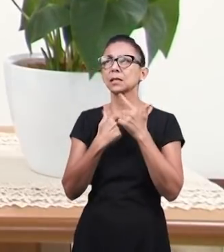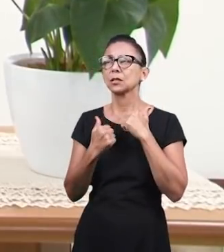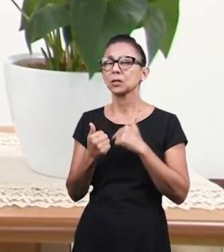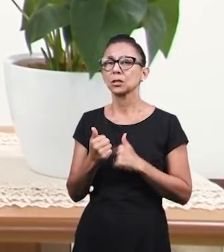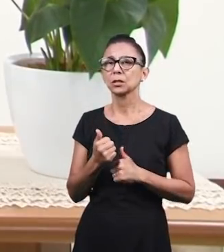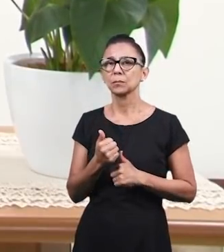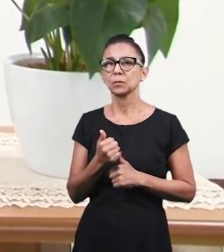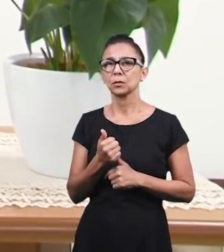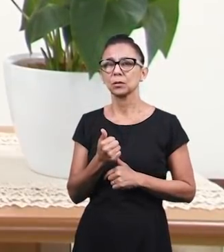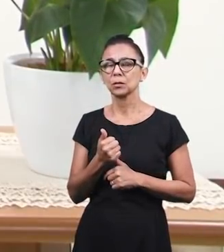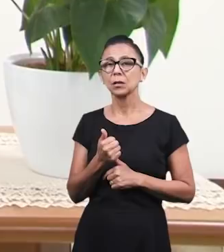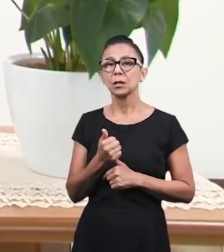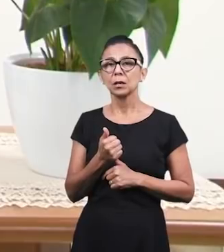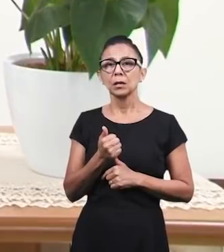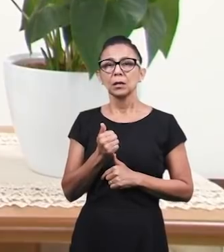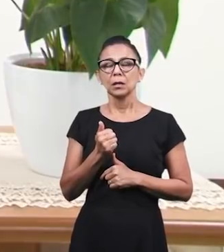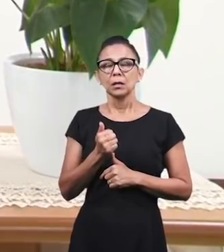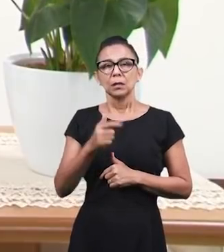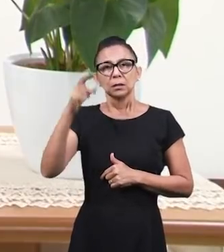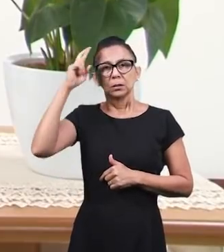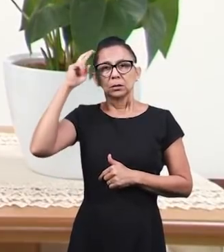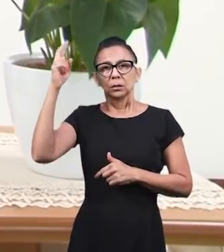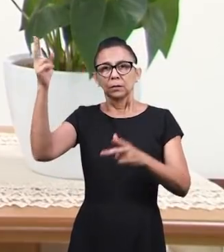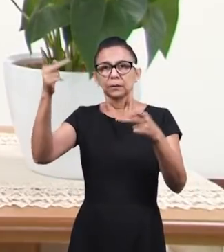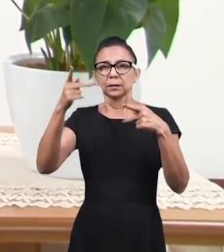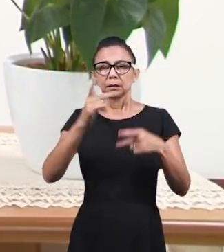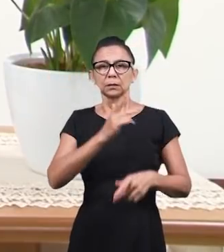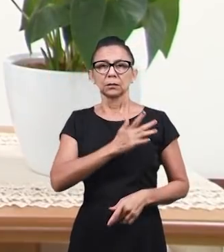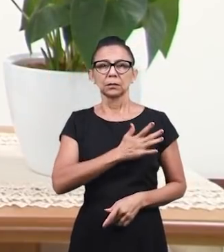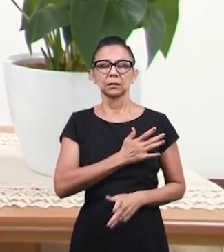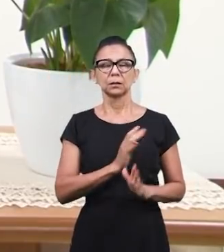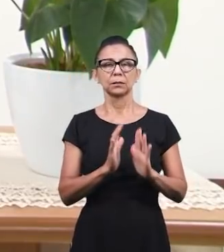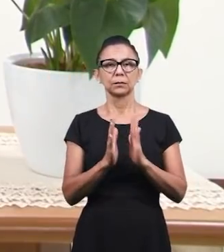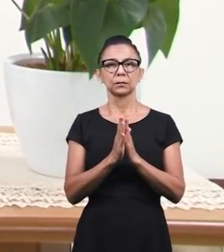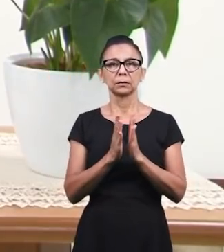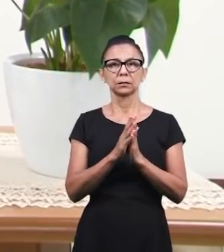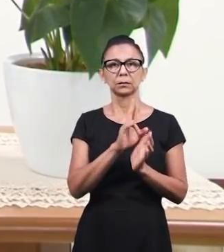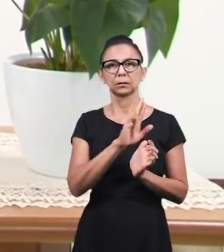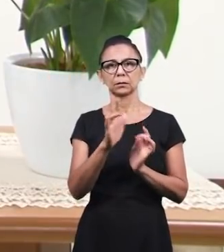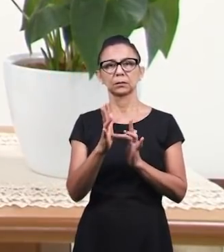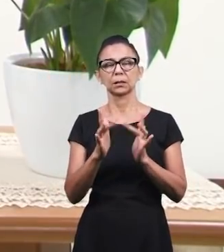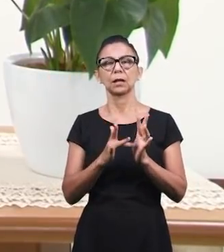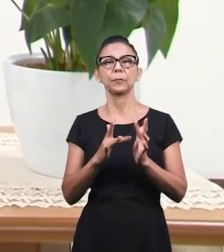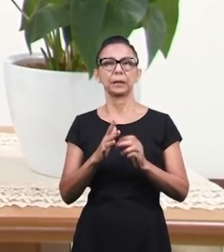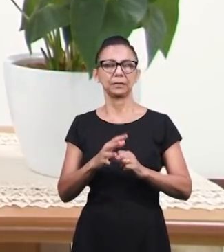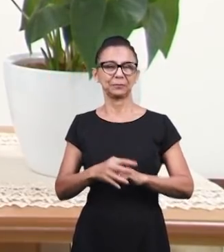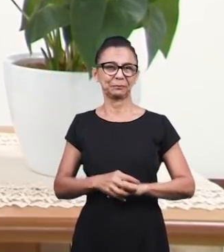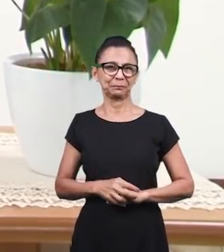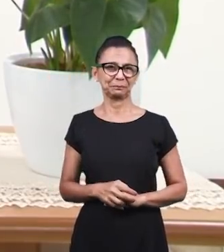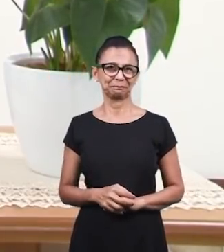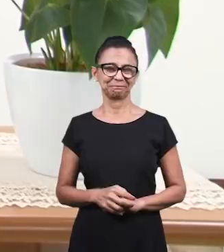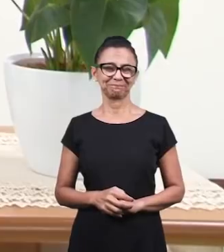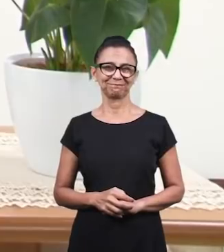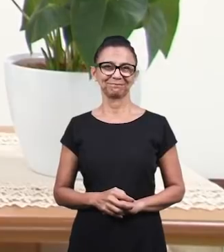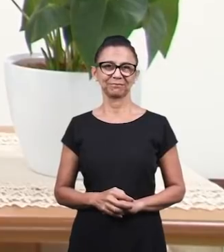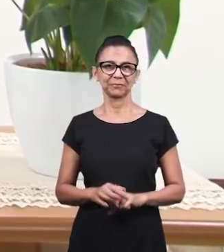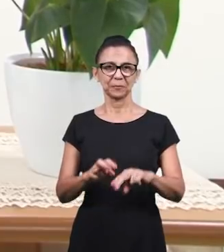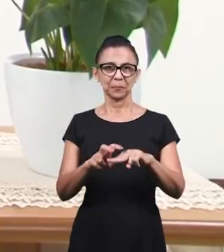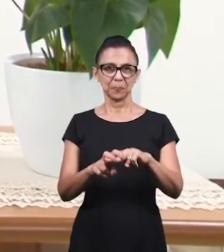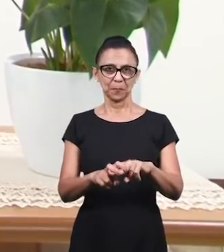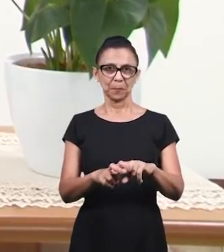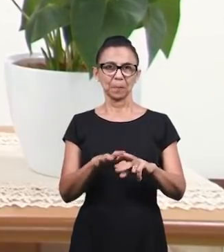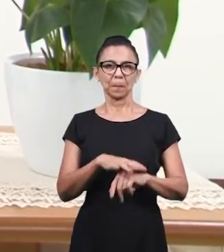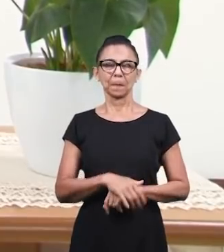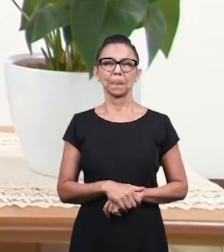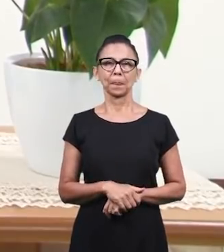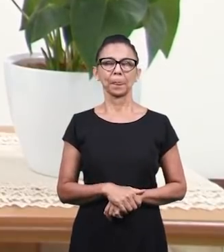sermos visitados por Ti. Dá-nos a Tua bênção, então, nós oramos em nome do Senhor Jesus. Amém. Os irmãos